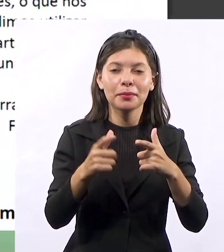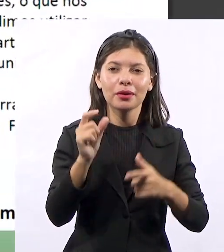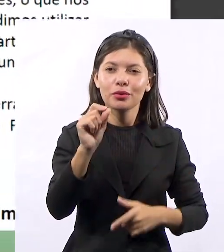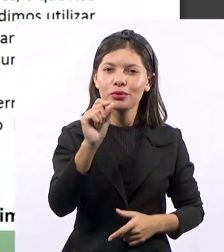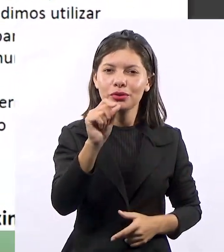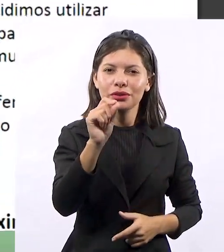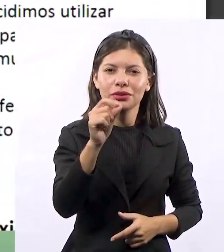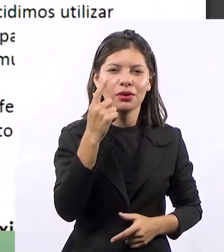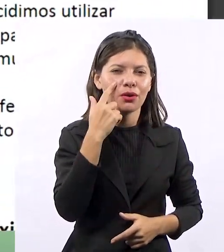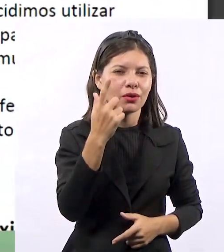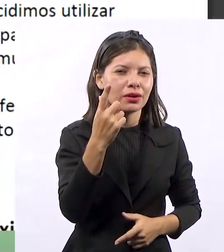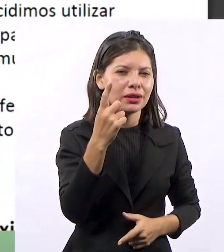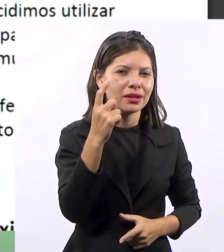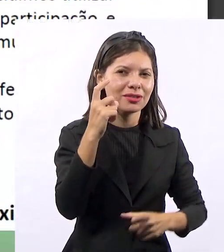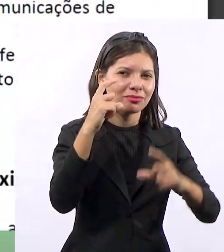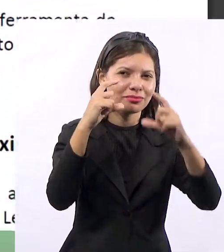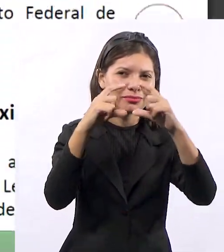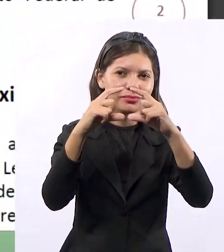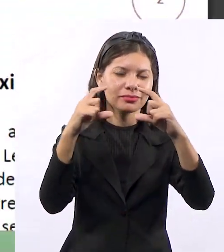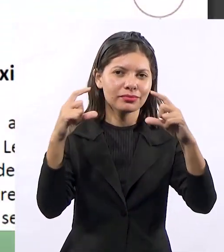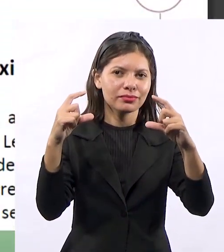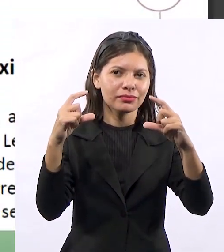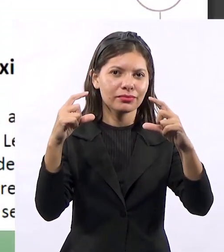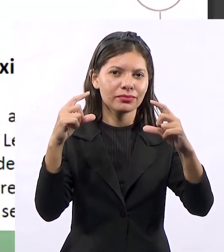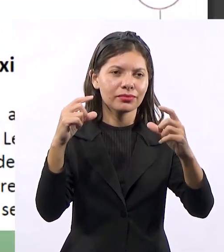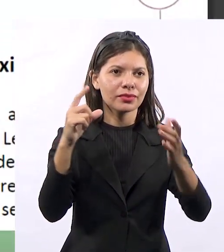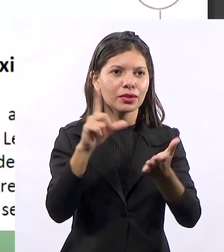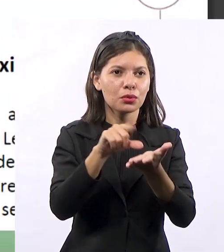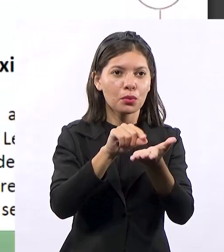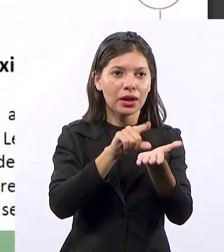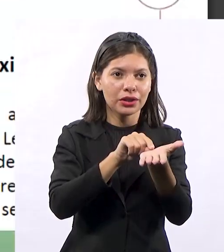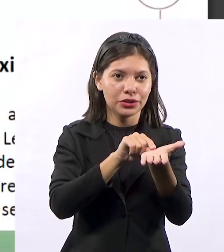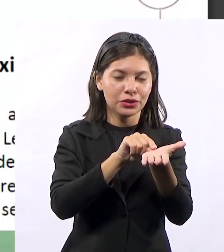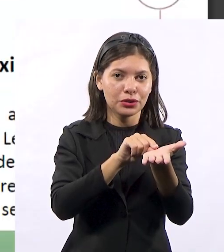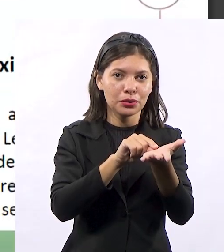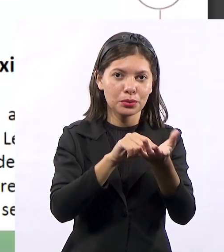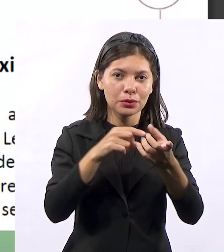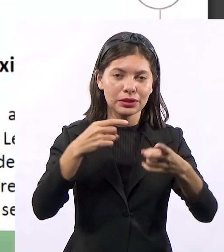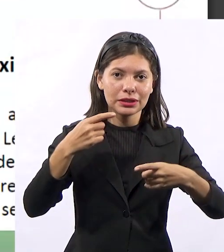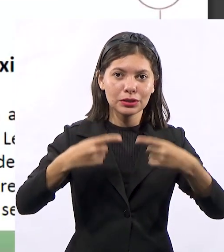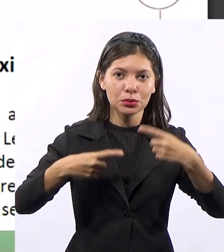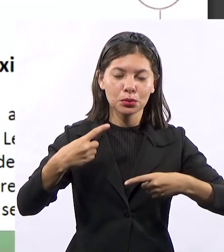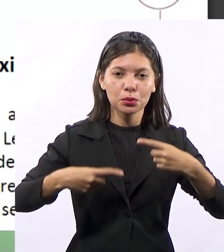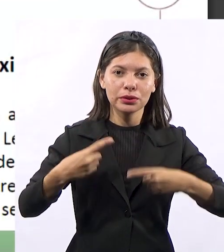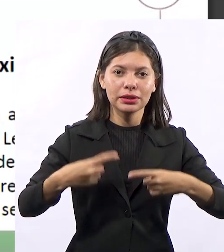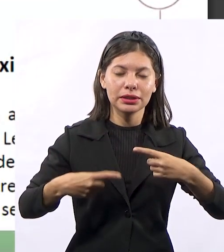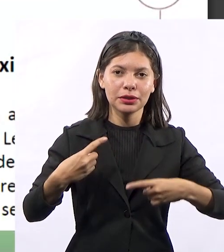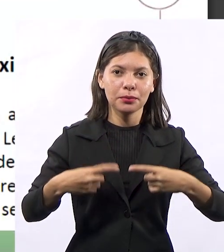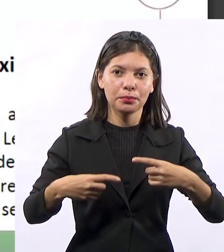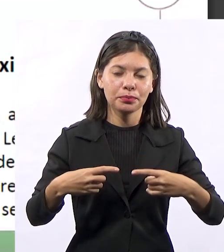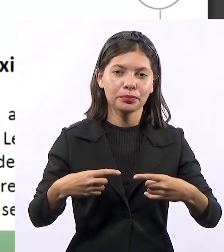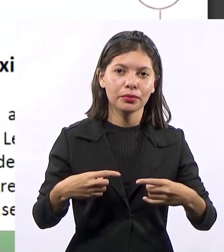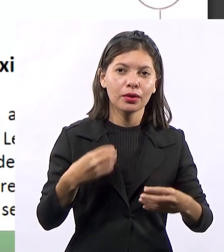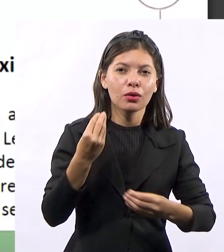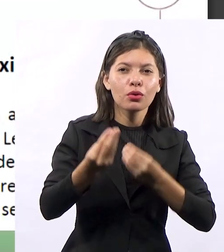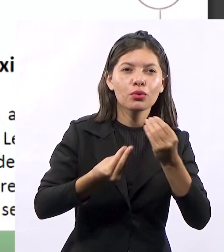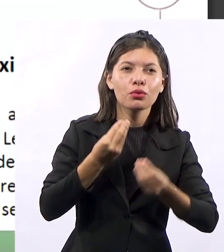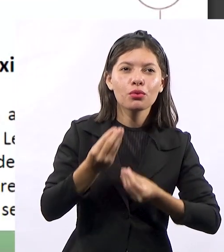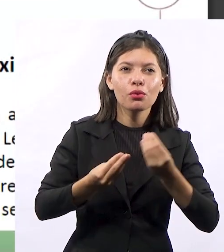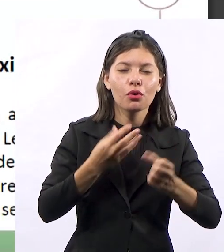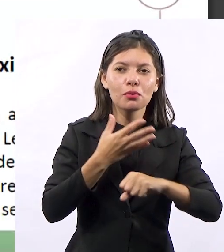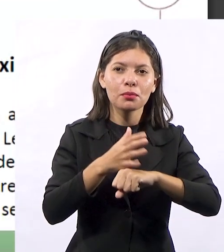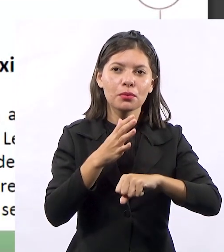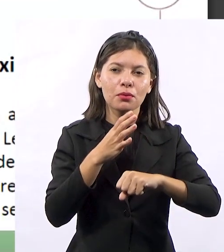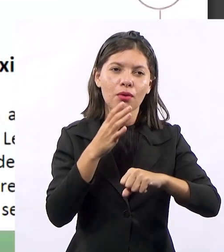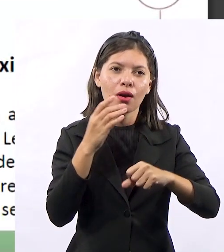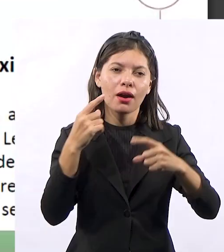encontra o problema da questão. Olha, nesse trechinho aqui, o artigo discute em